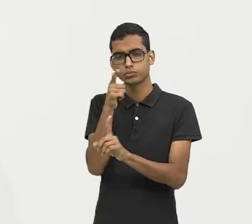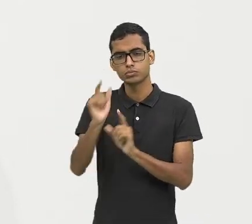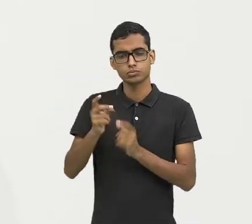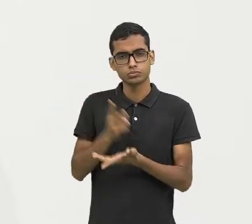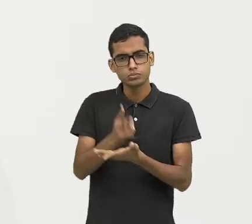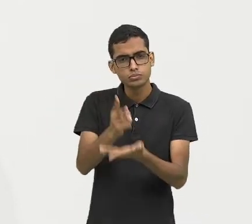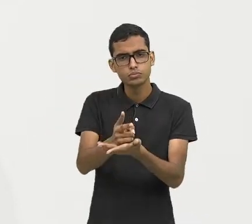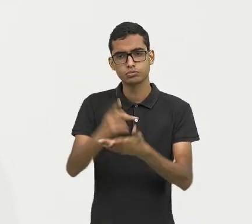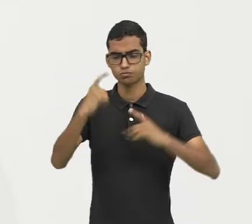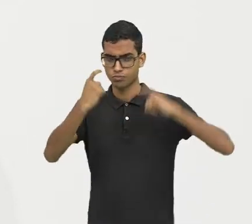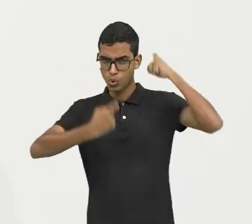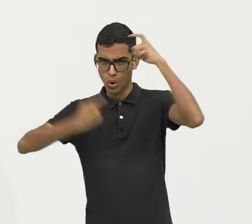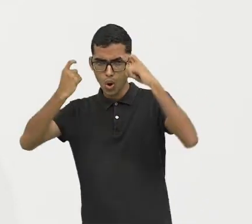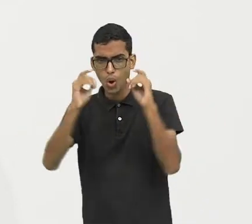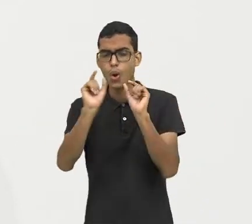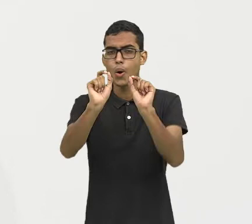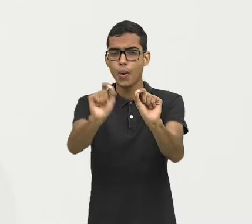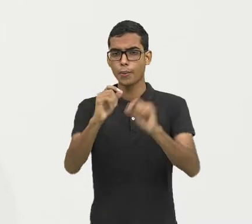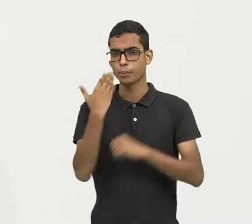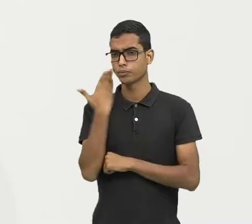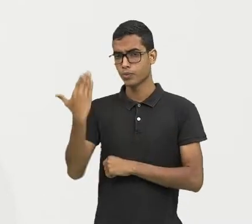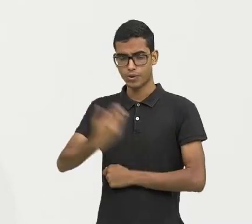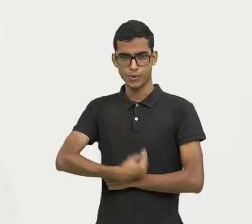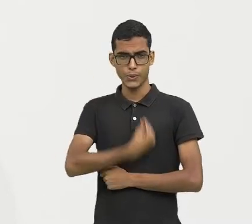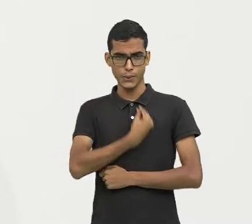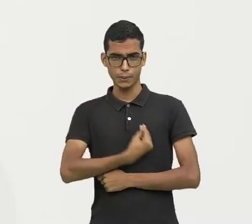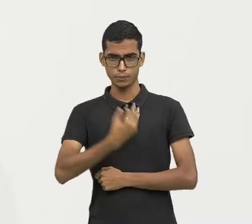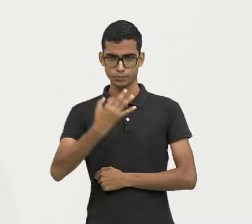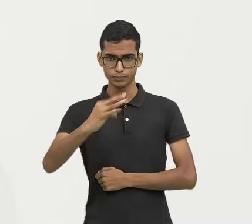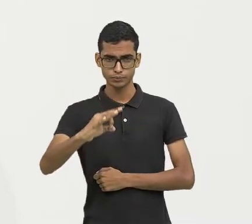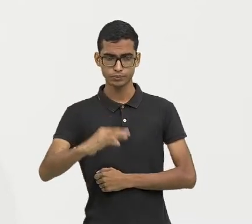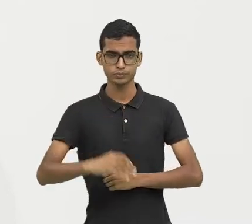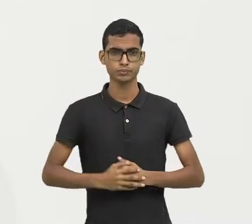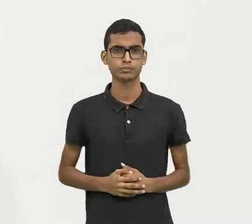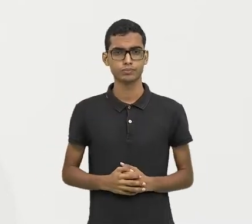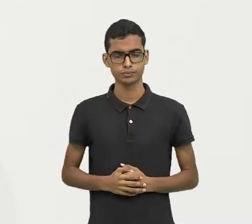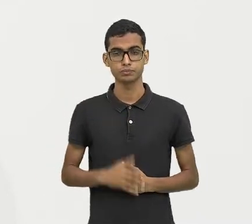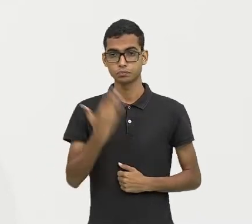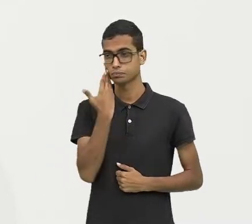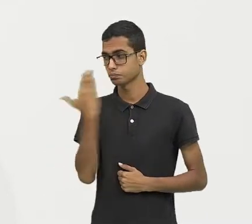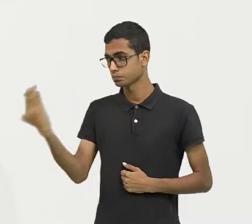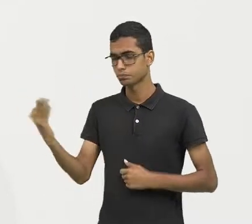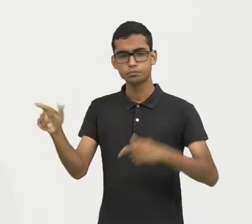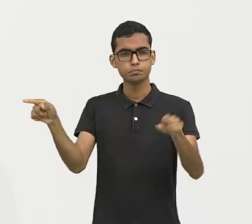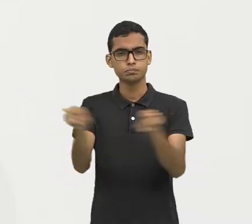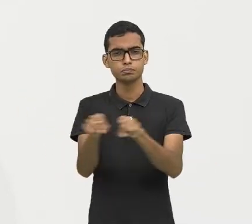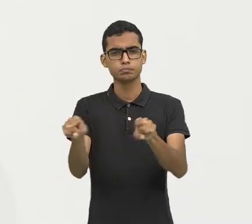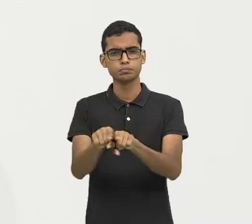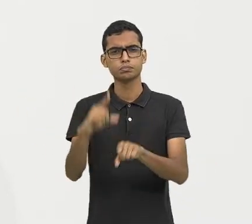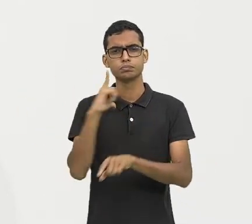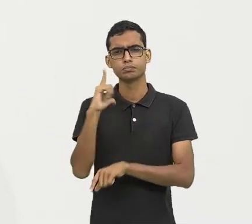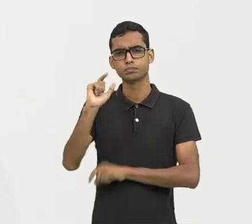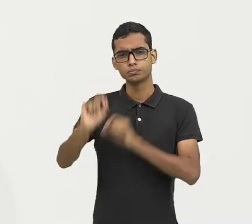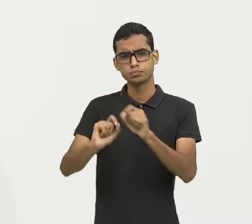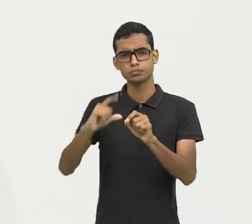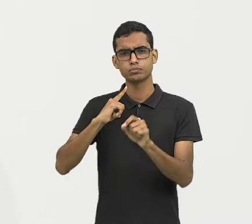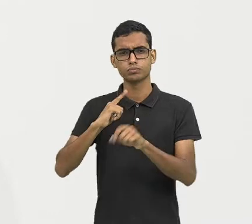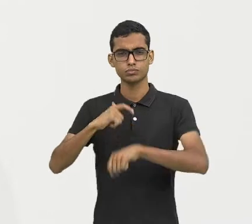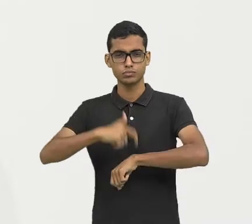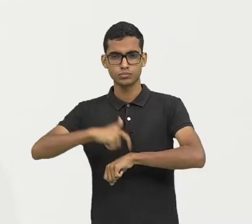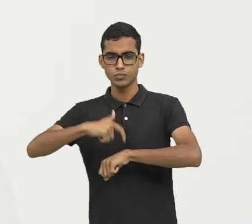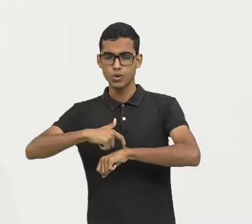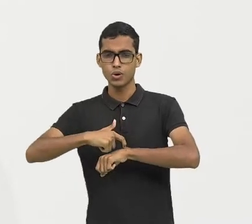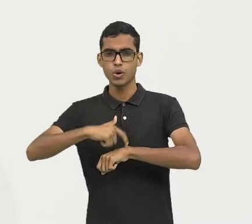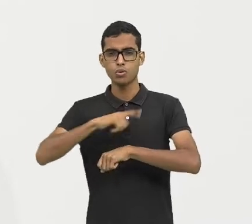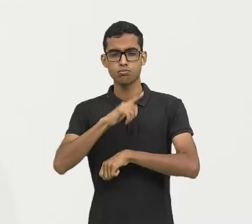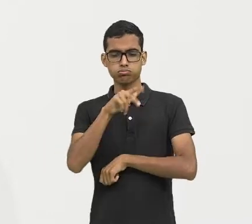muito mais preocupado em viver, certo? E observe, iria jogando pelo caminho, neste